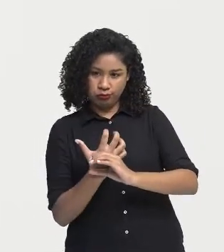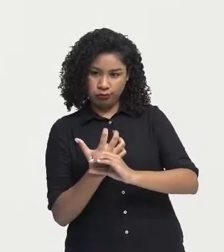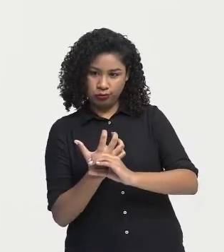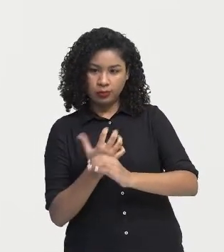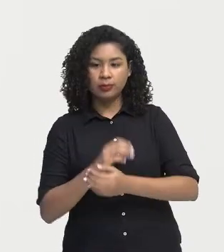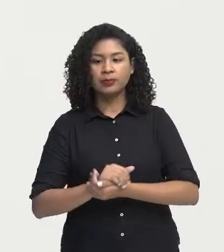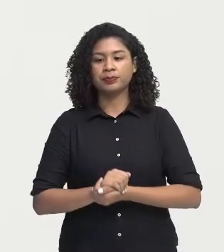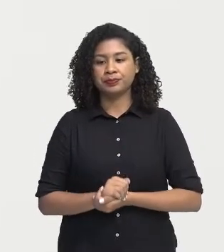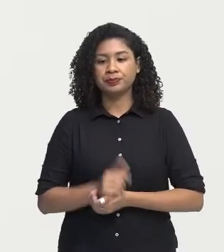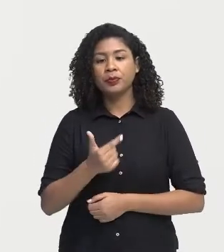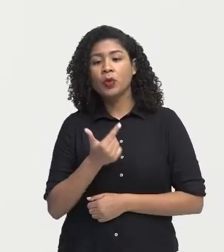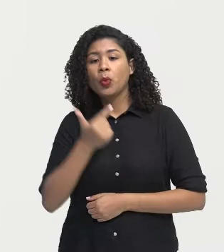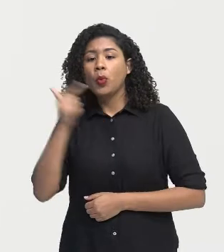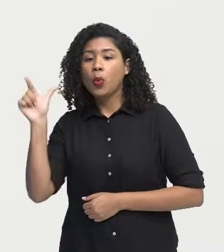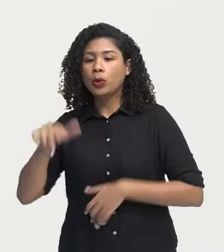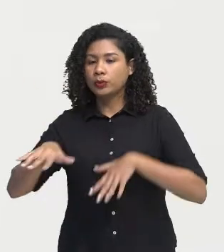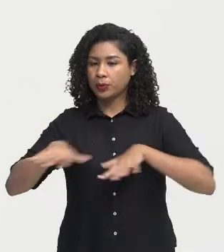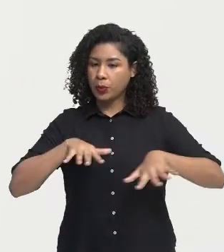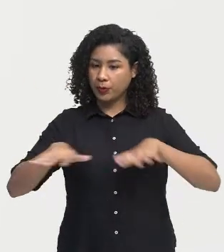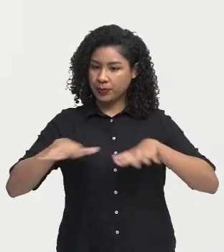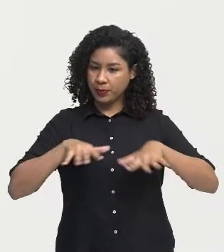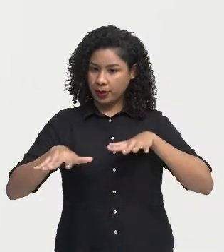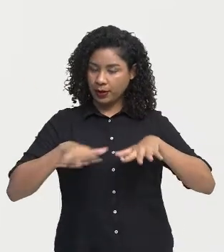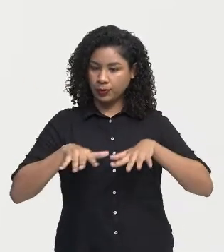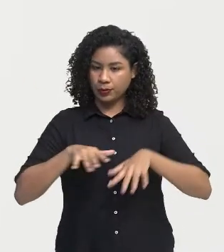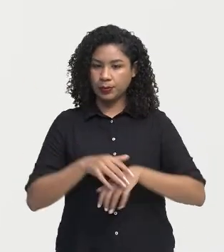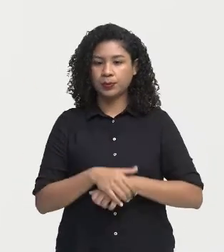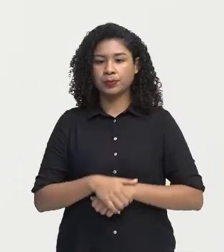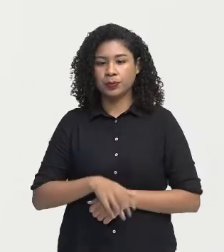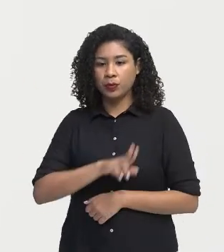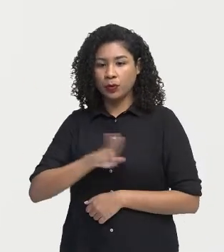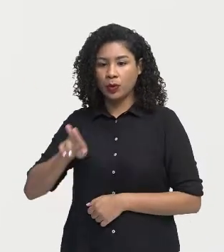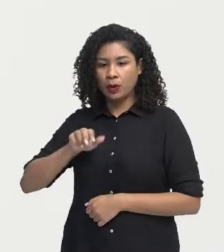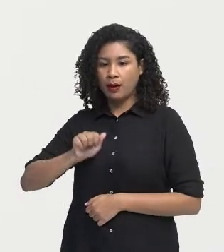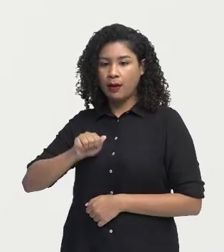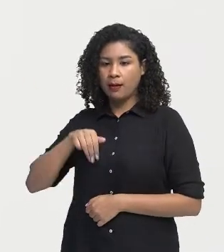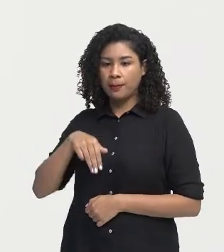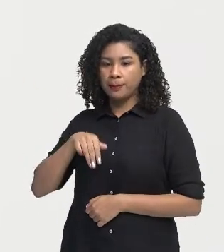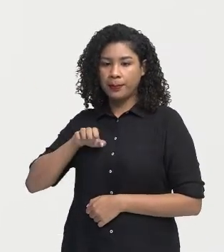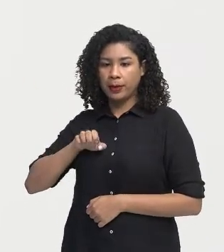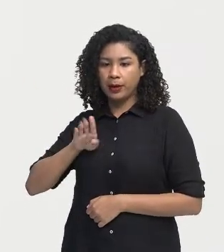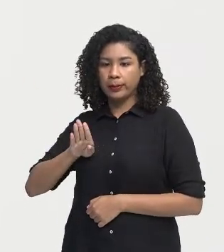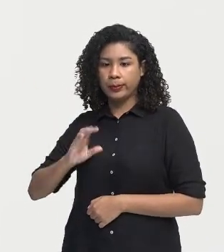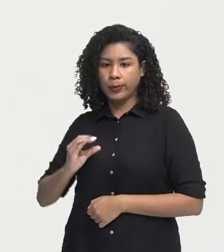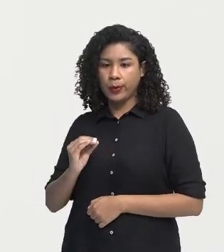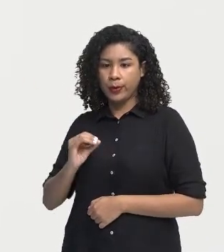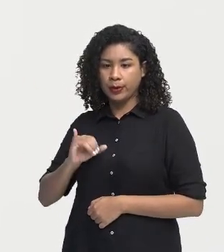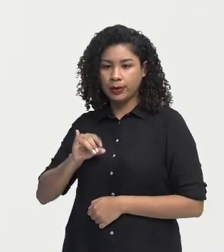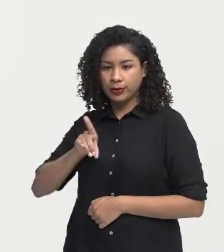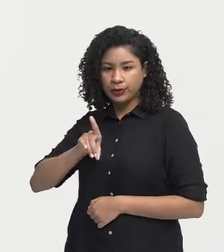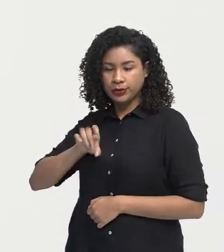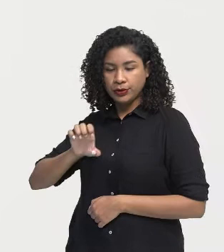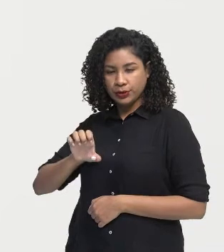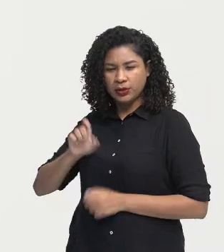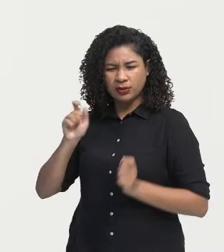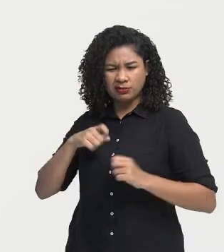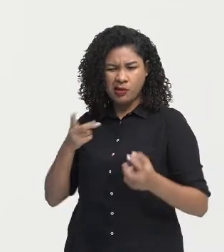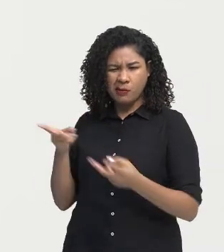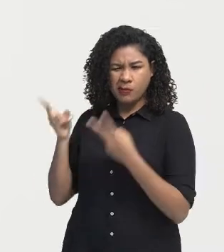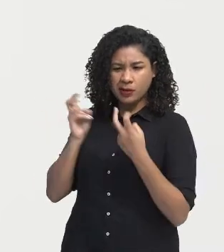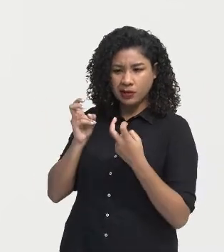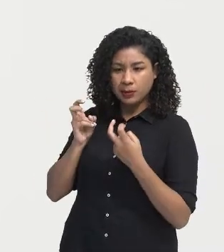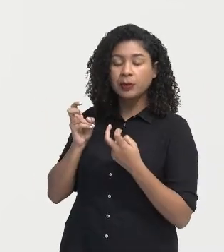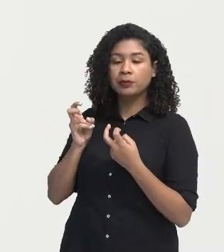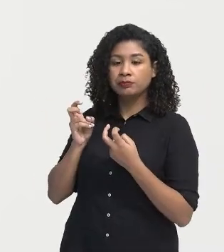Um outro tipo de movimento celular é chamado de movimento ameboide. Né? Então, a gente observa que o